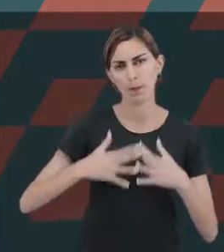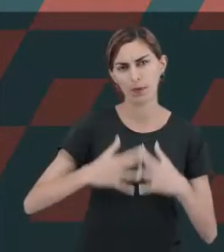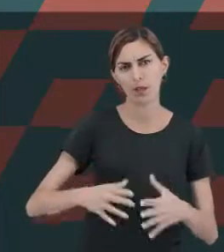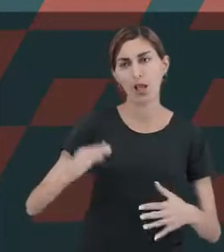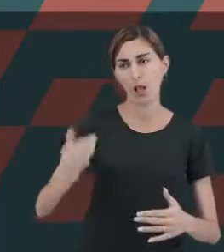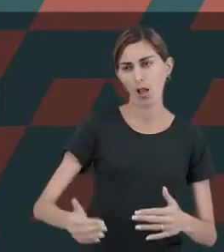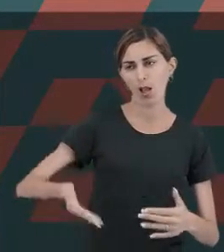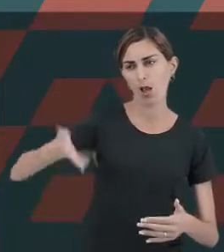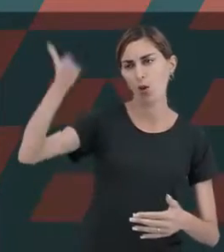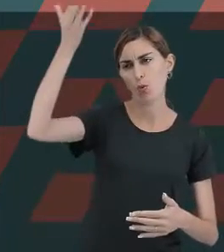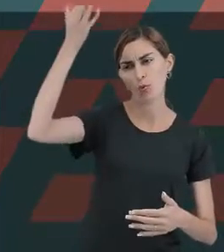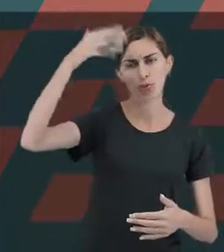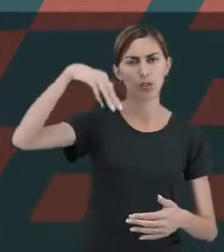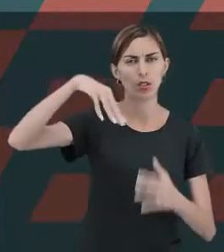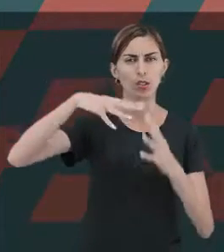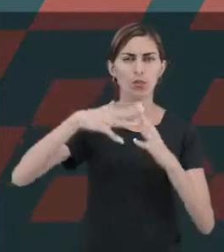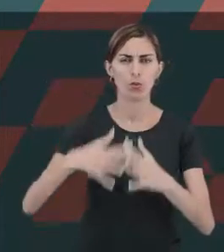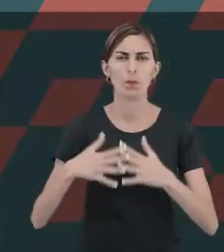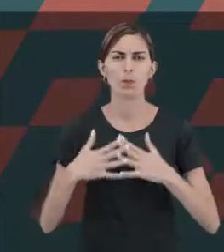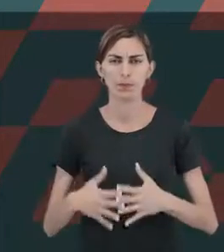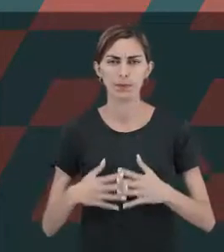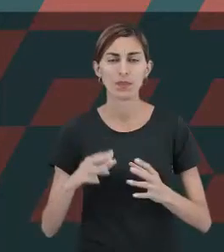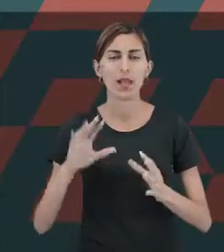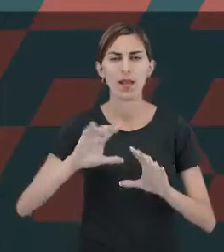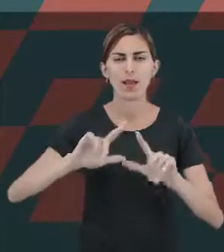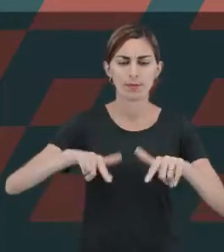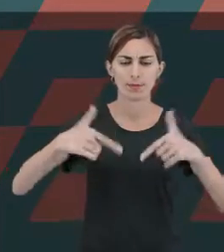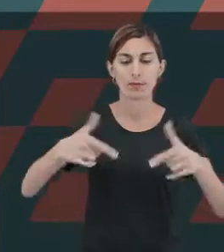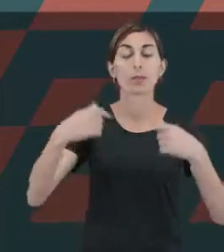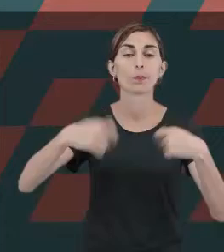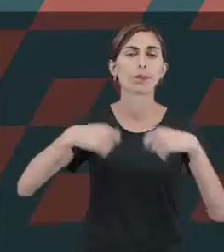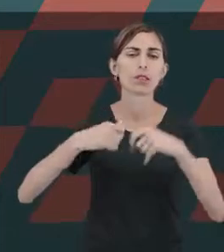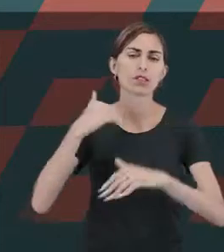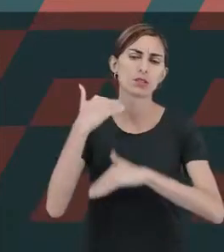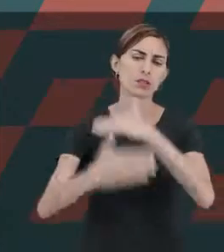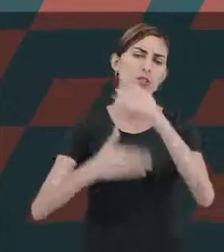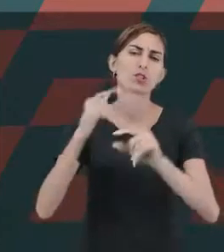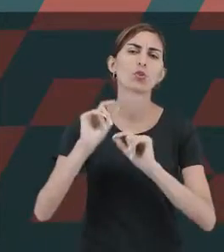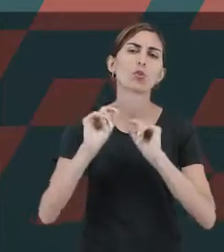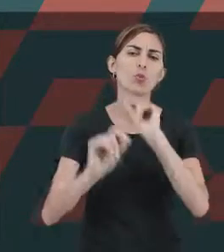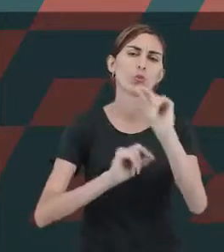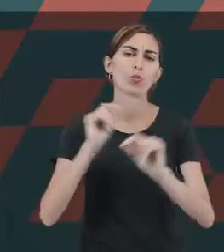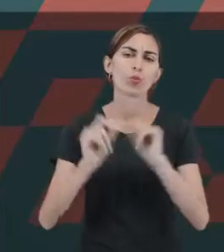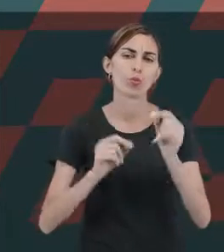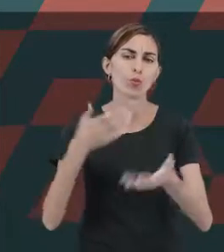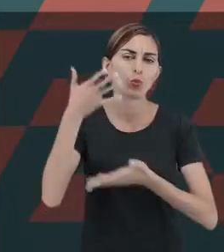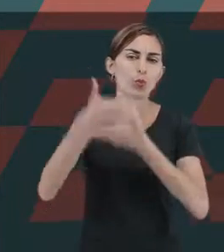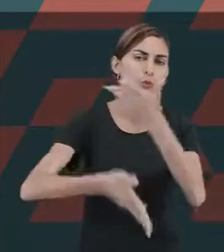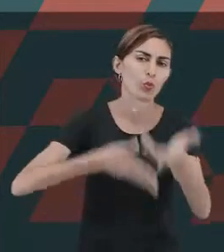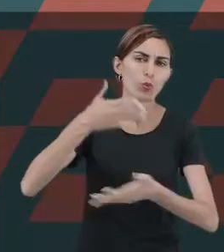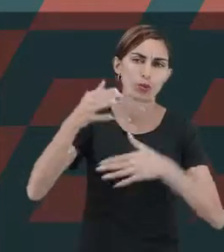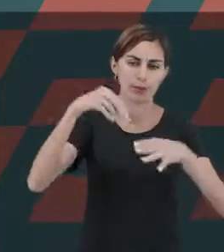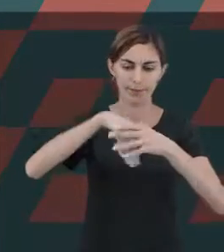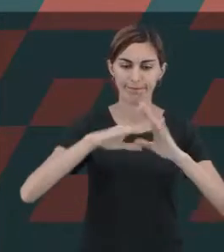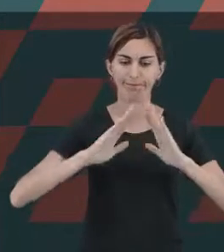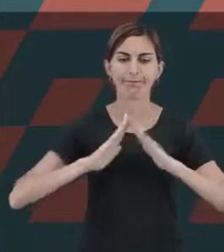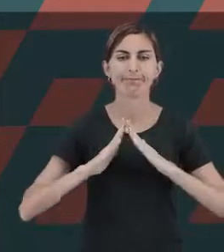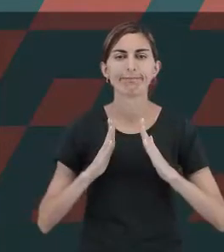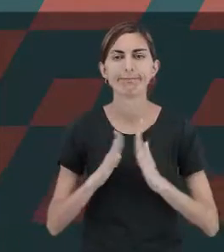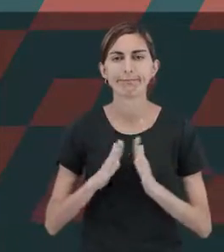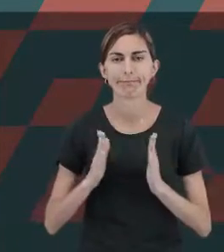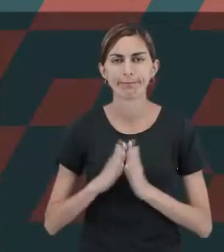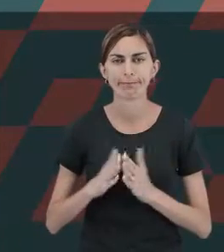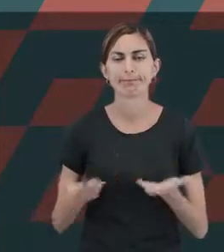complexidade. Na média complexidade, as ações que precisam ser desenvolvidas são o cuidado no domicílio e